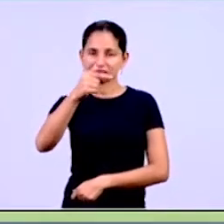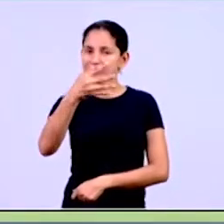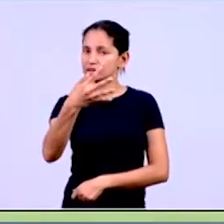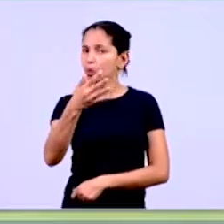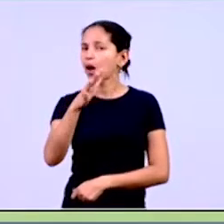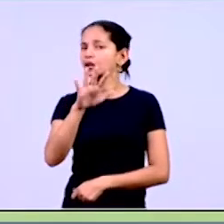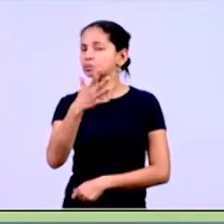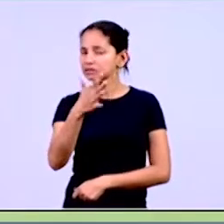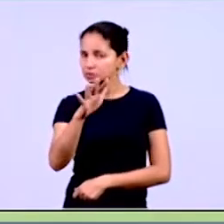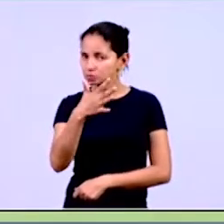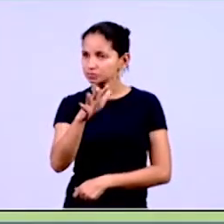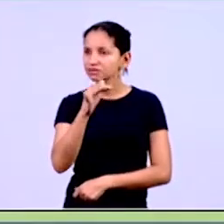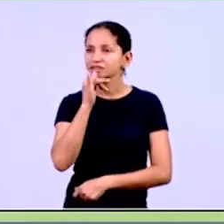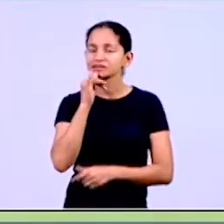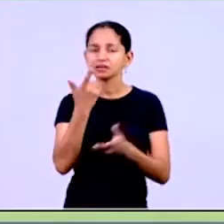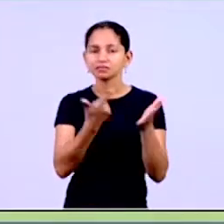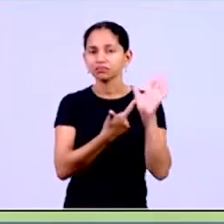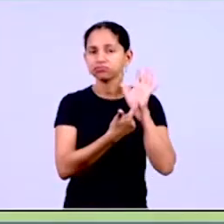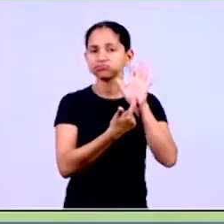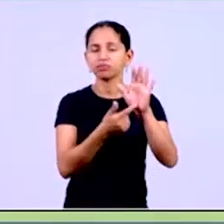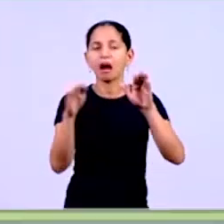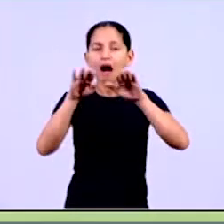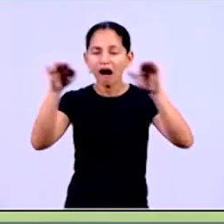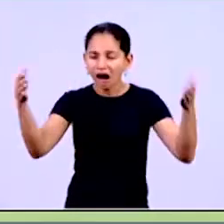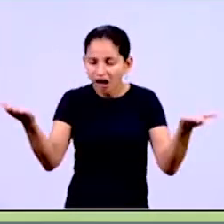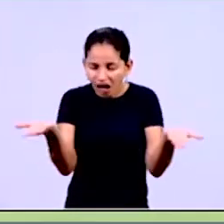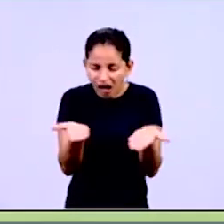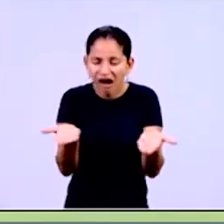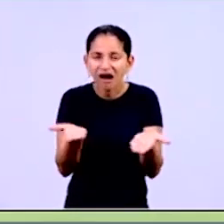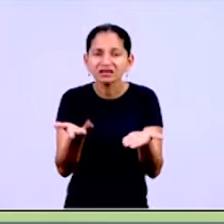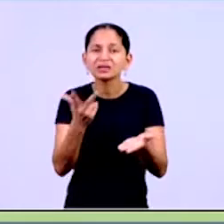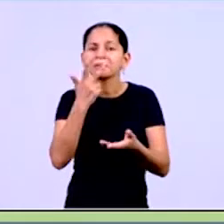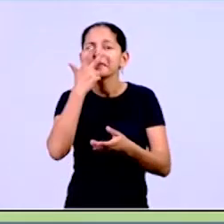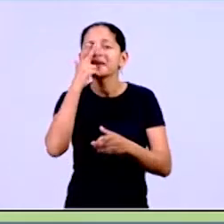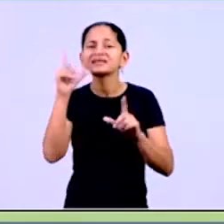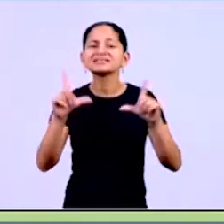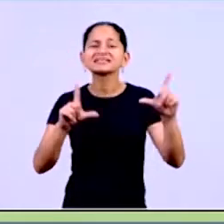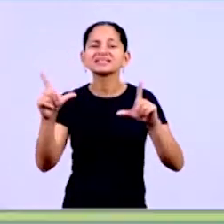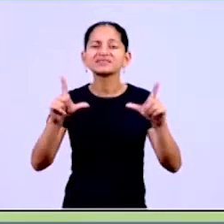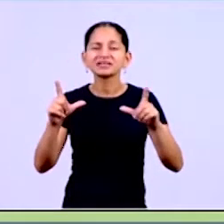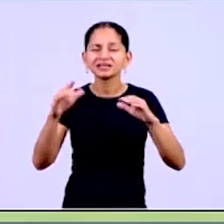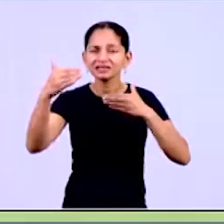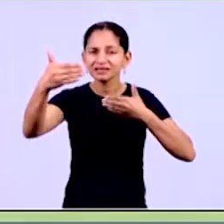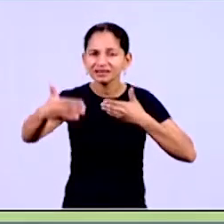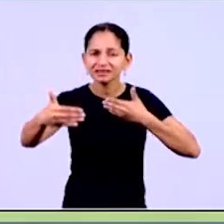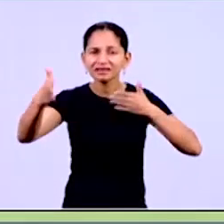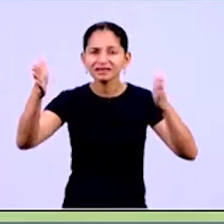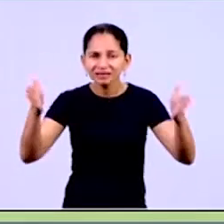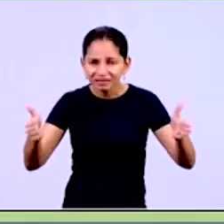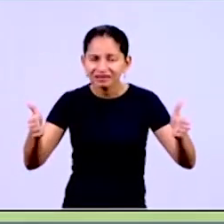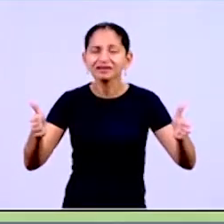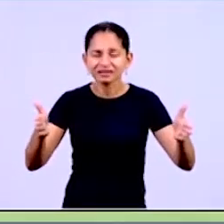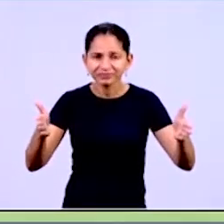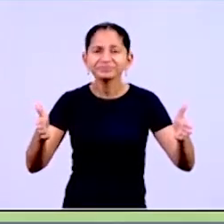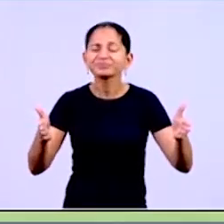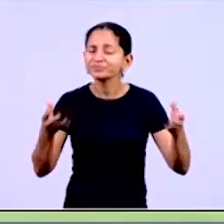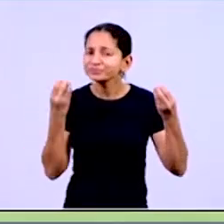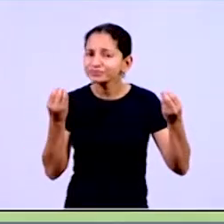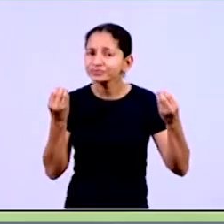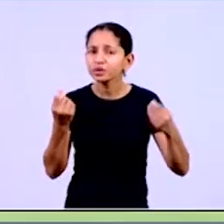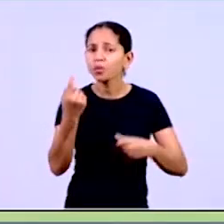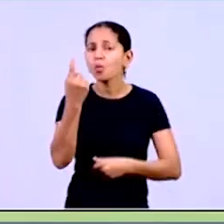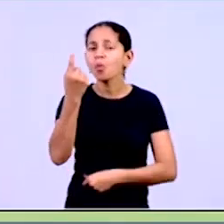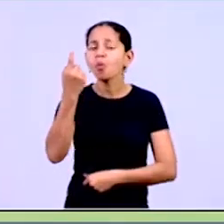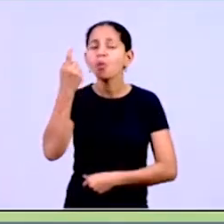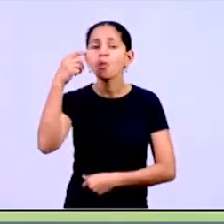1974, como esse, que era uma caixa do tamanho de uma televisão praticamente, tem 1/1000,